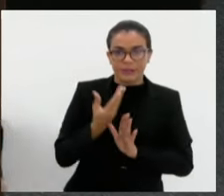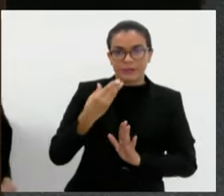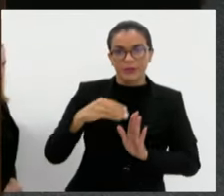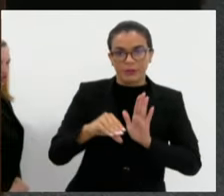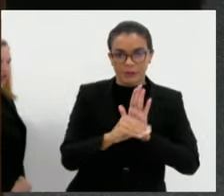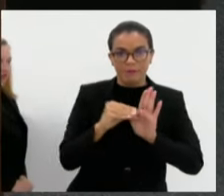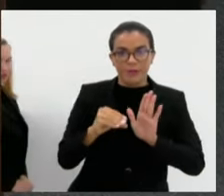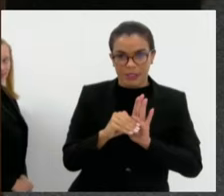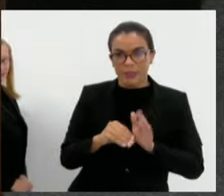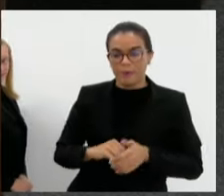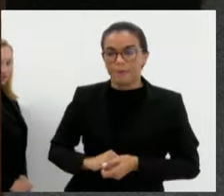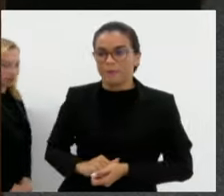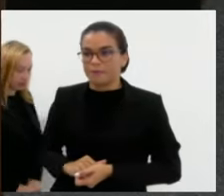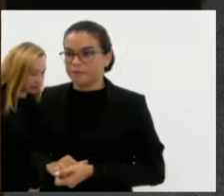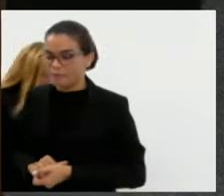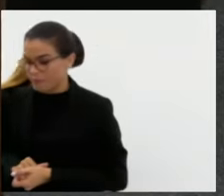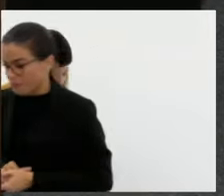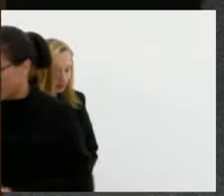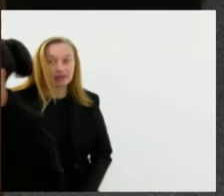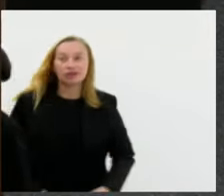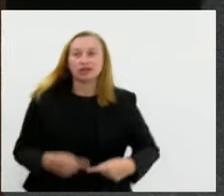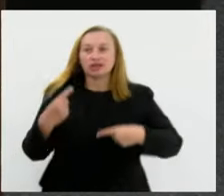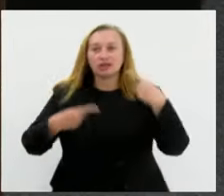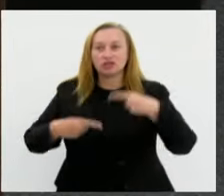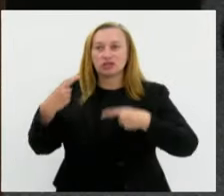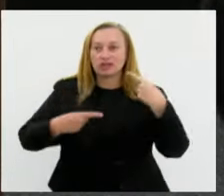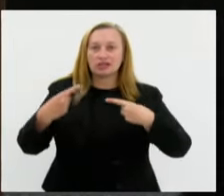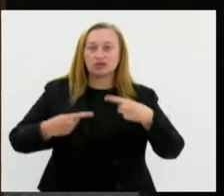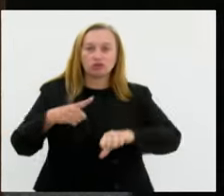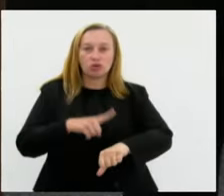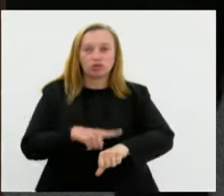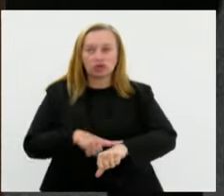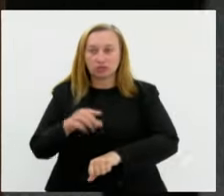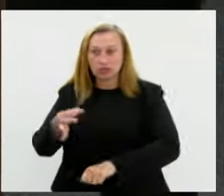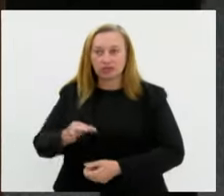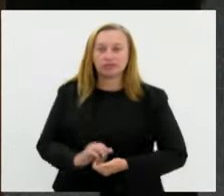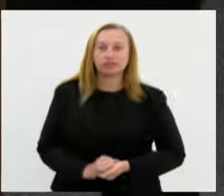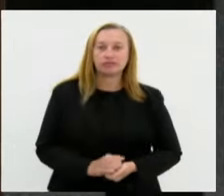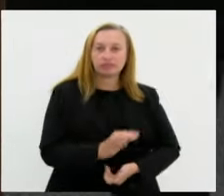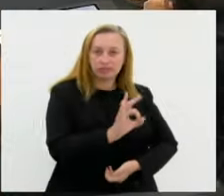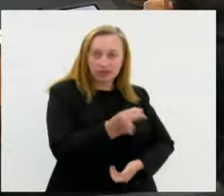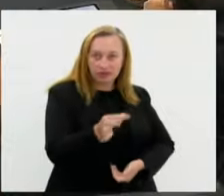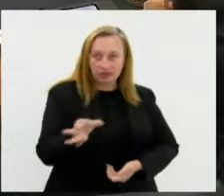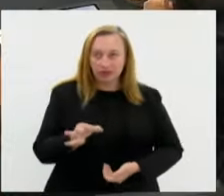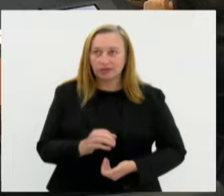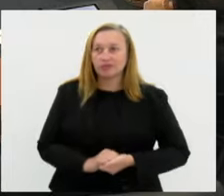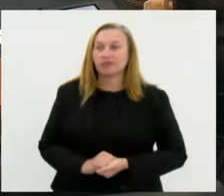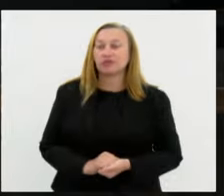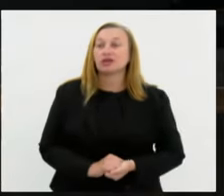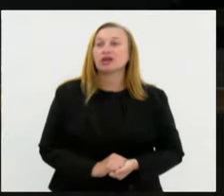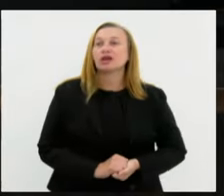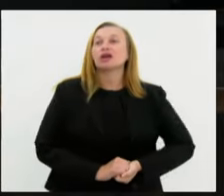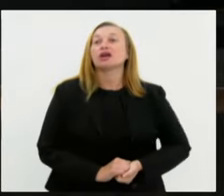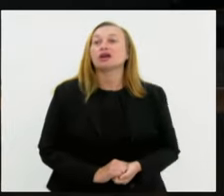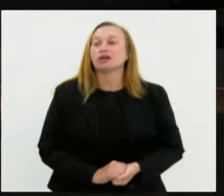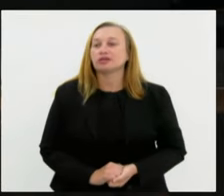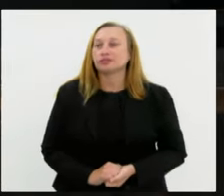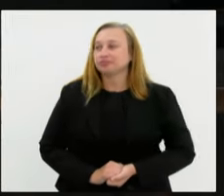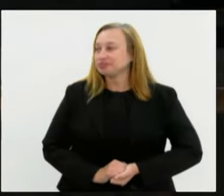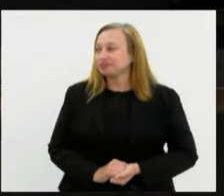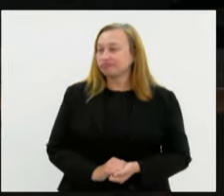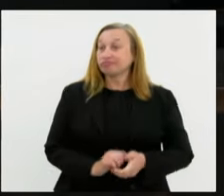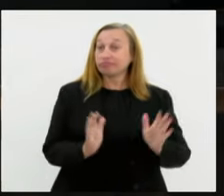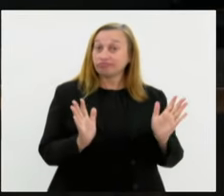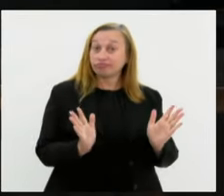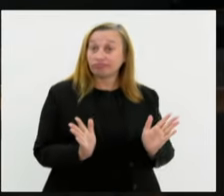encaminhamento do presidente de que o debate seja feito no momento posterior. Perfeito. Então, com a divergência,